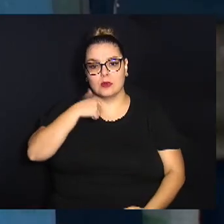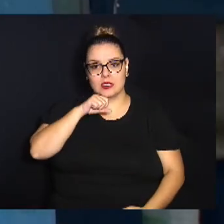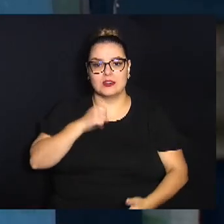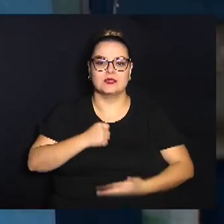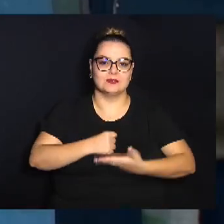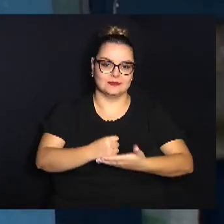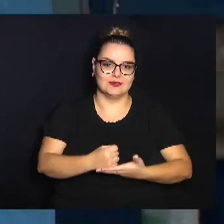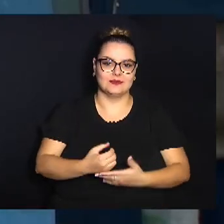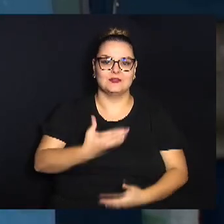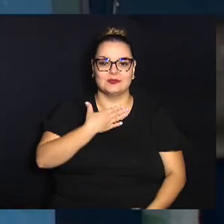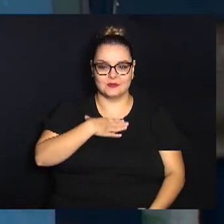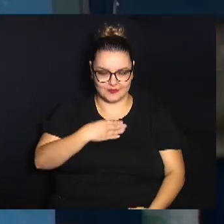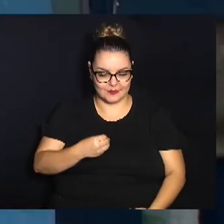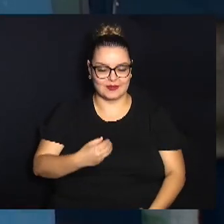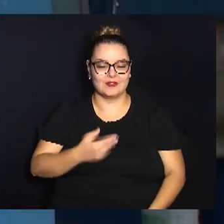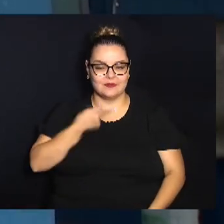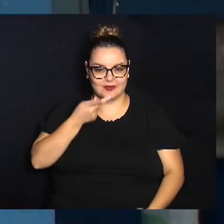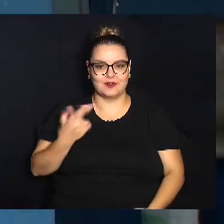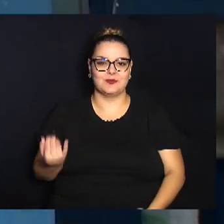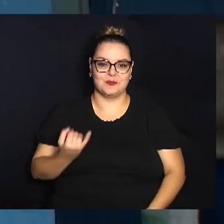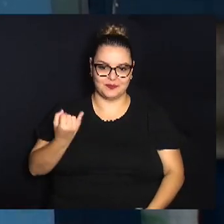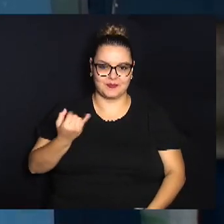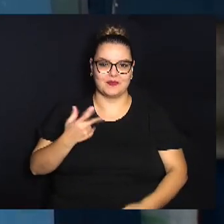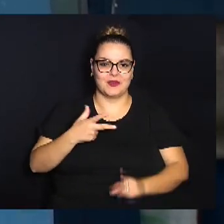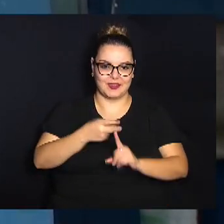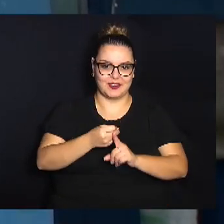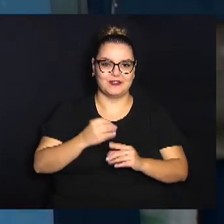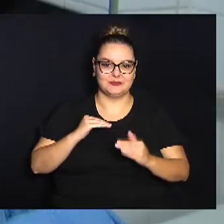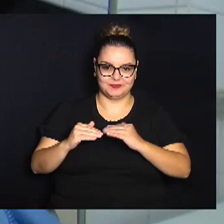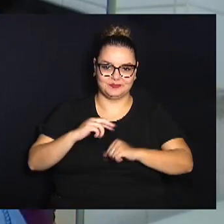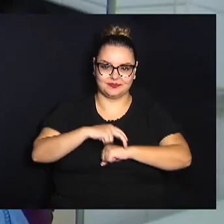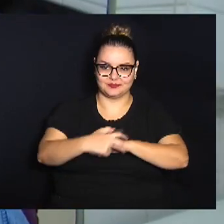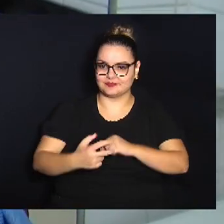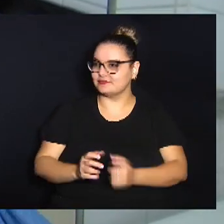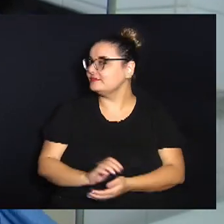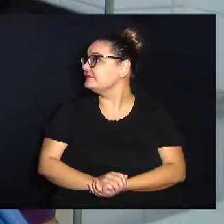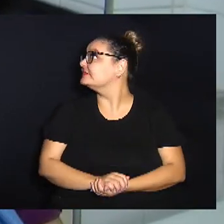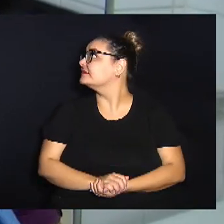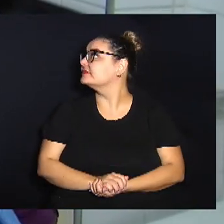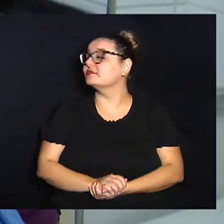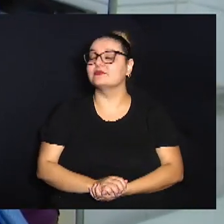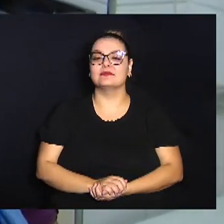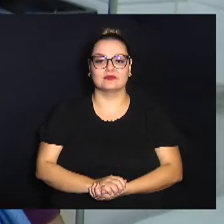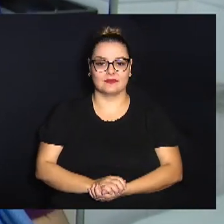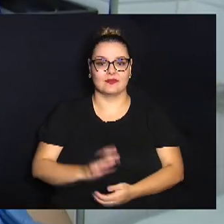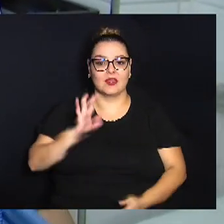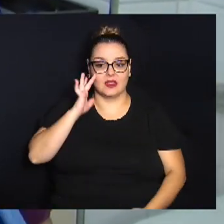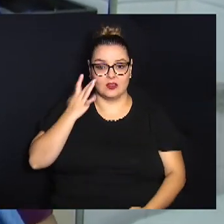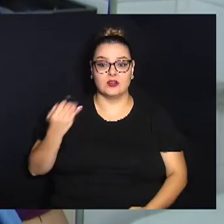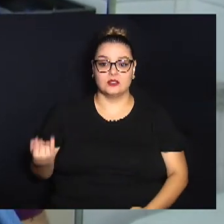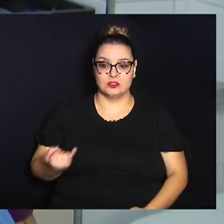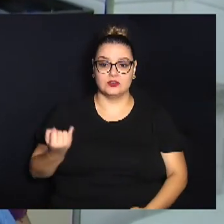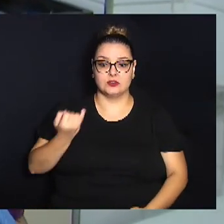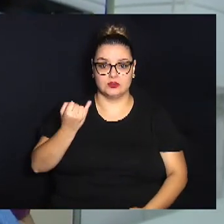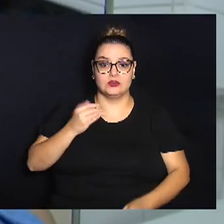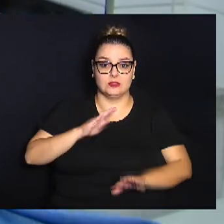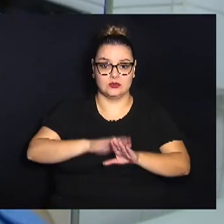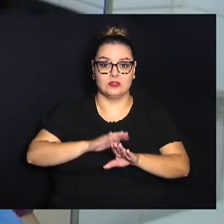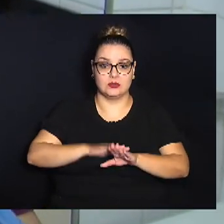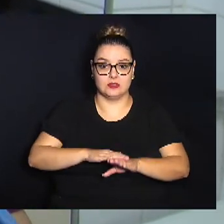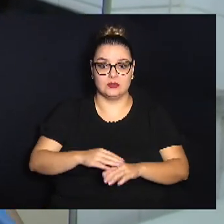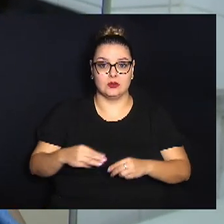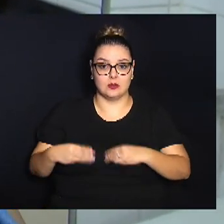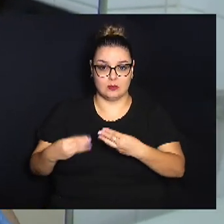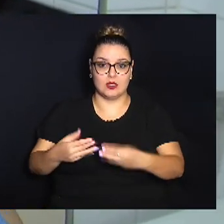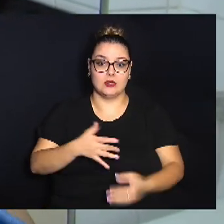filhos e agora falam sobre a importância da vacina contra a dengue. Olha, eu acho que é de extrema importância, né, a ação do Ministério da Saúde